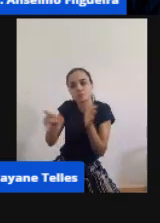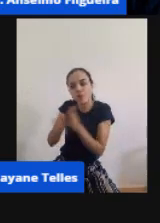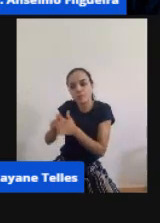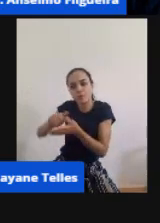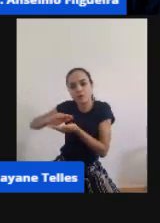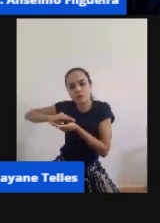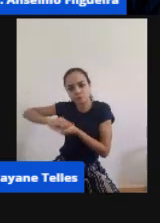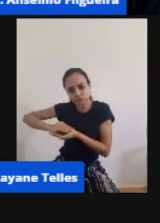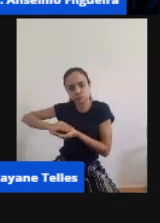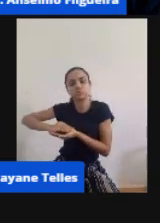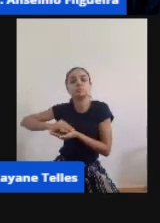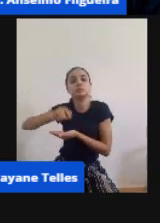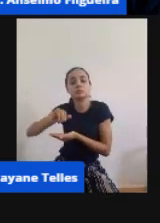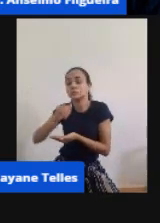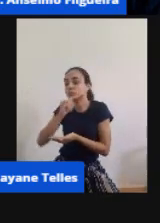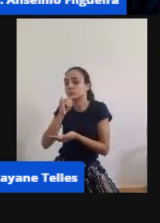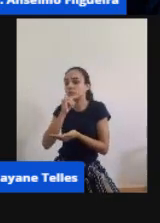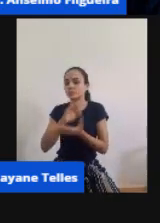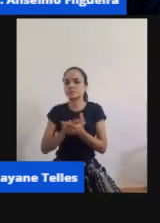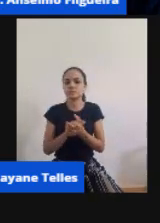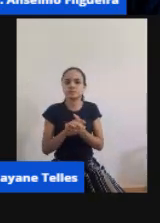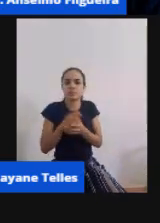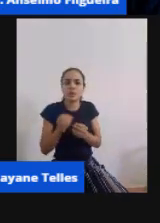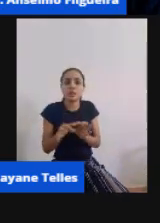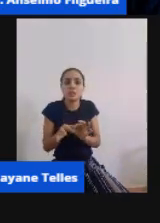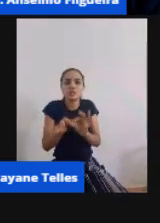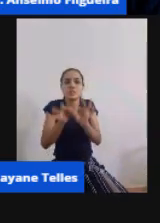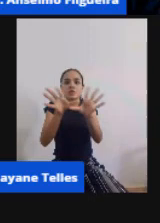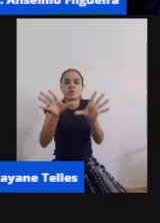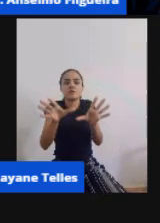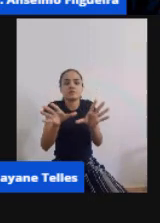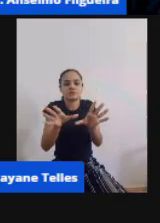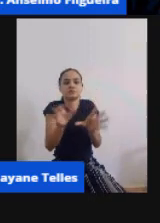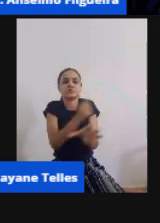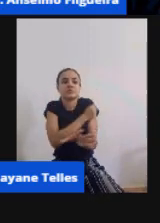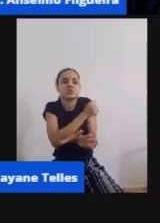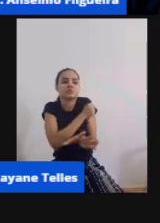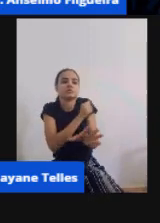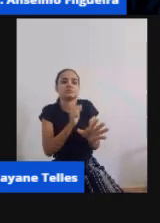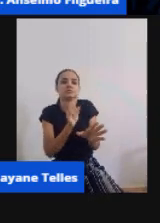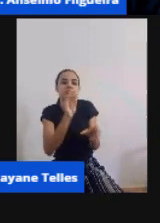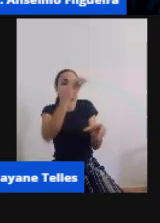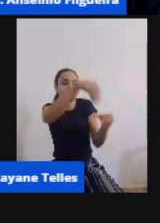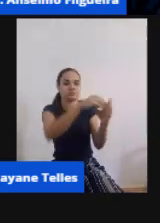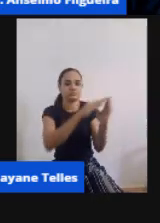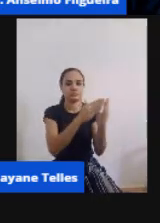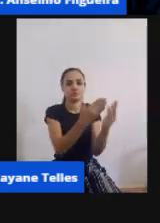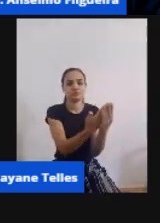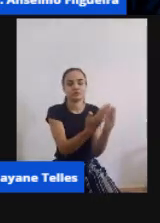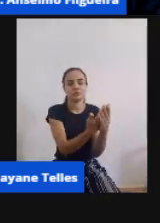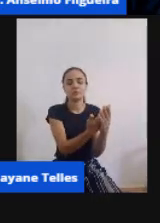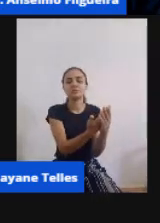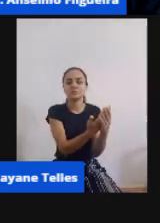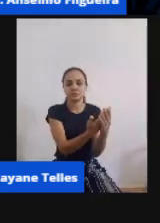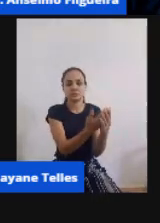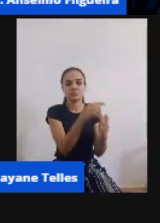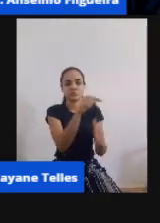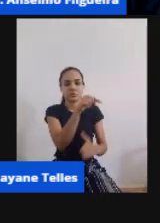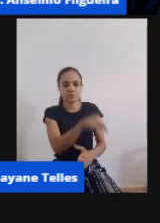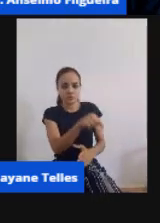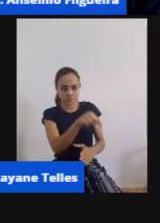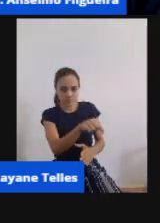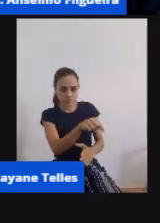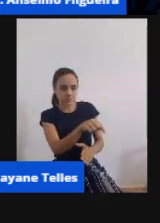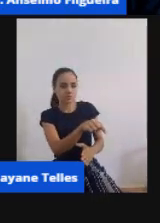alunos na sua unidade escolar, pois ele serve como parâmetro para desenvolver atividades do caderno